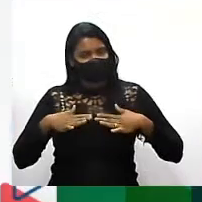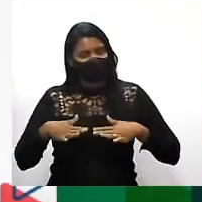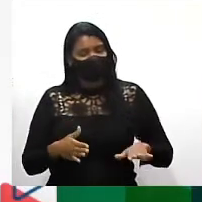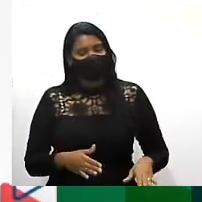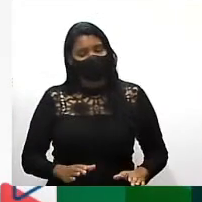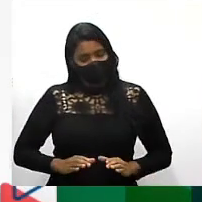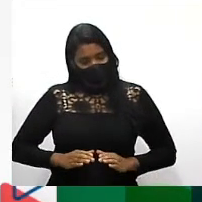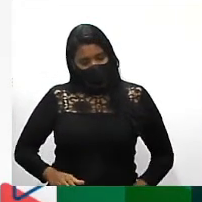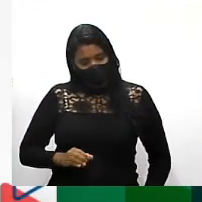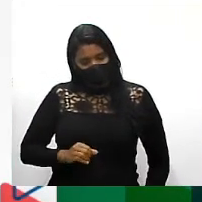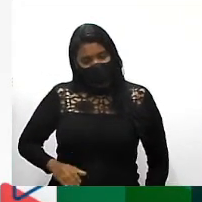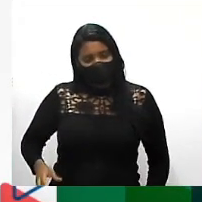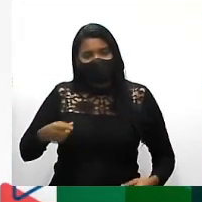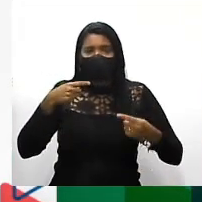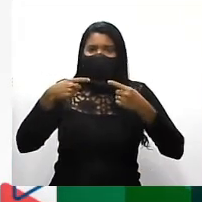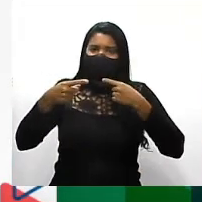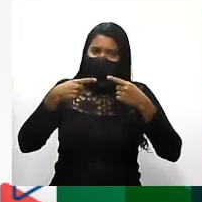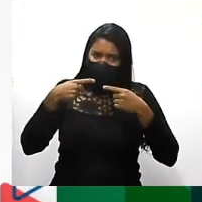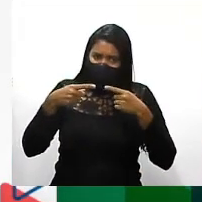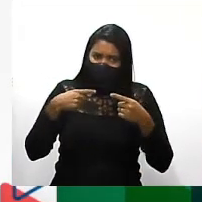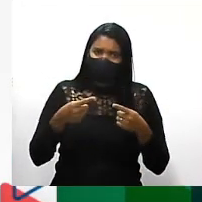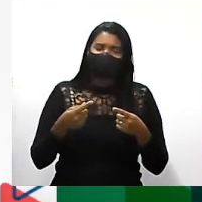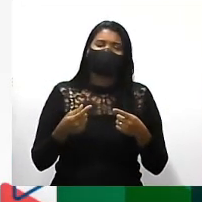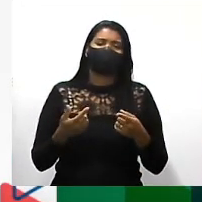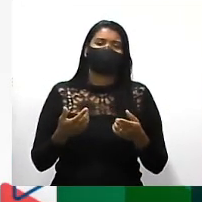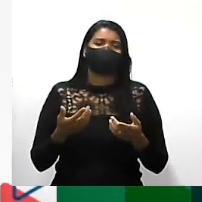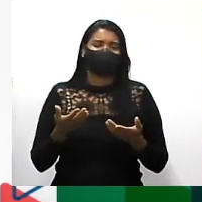dessas discussões que serão